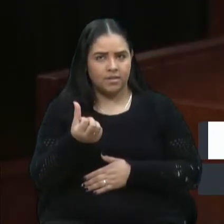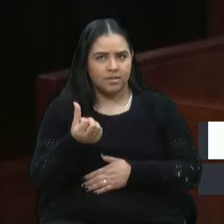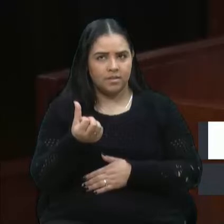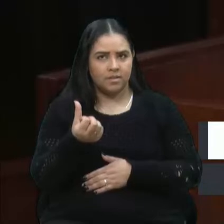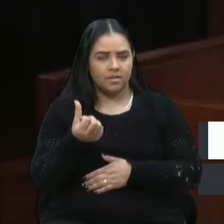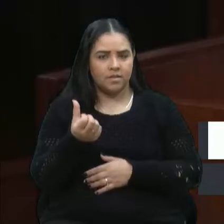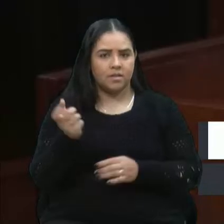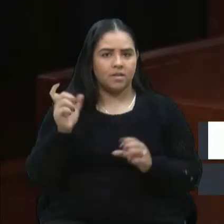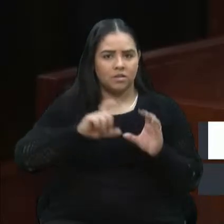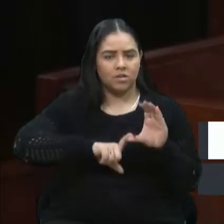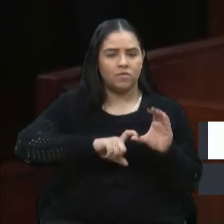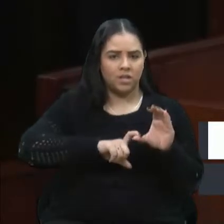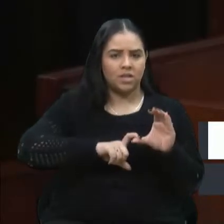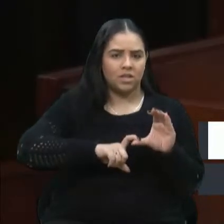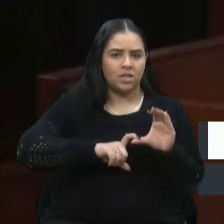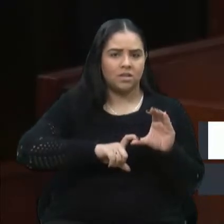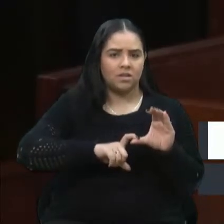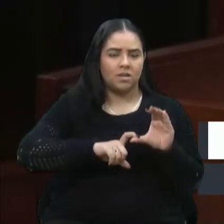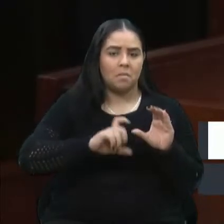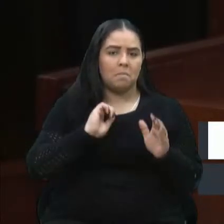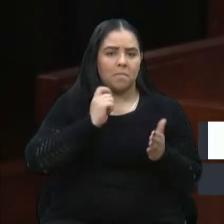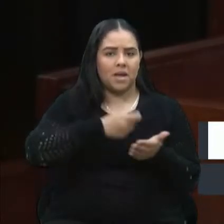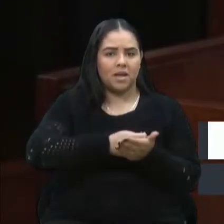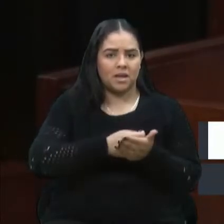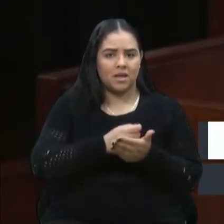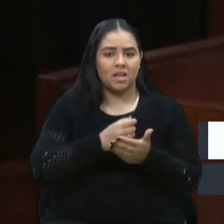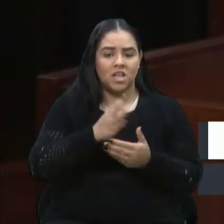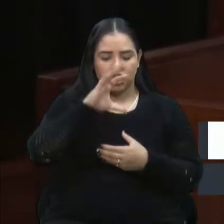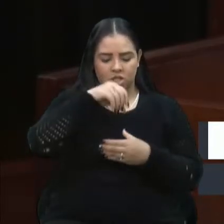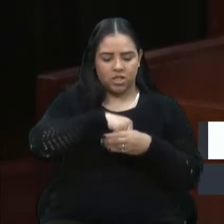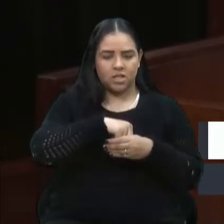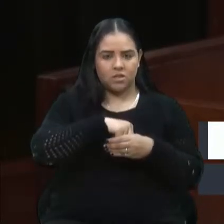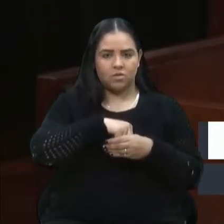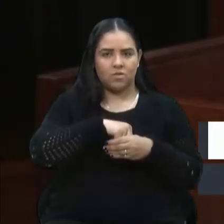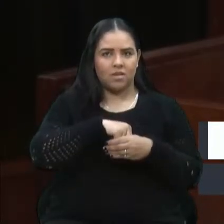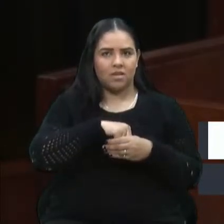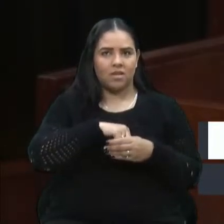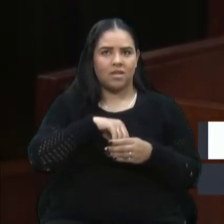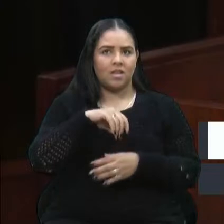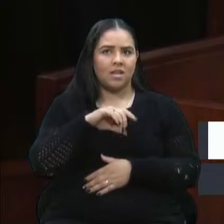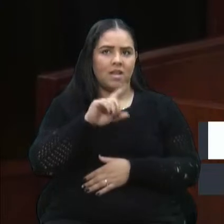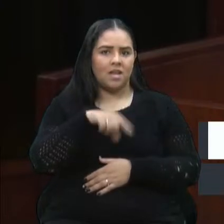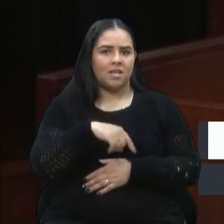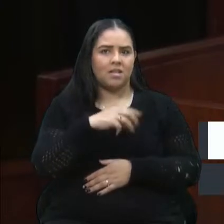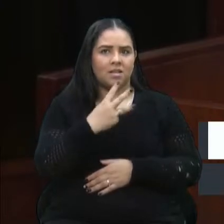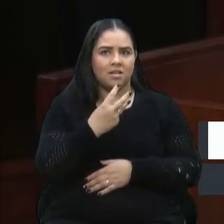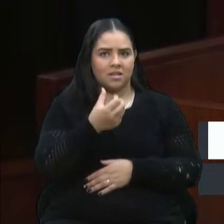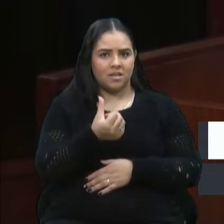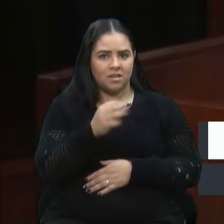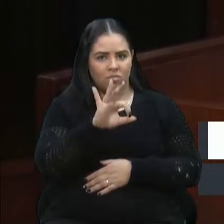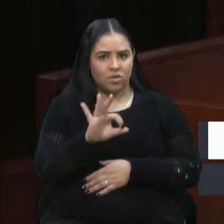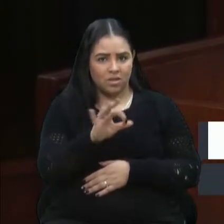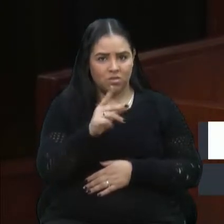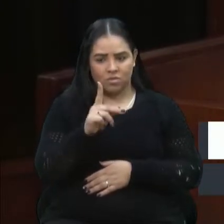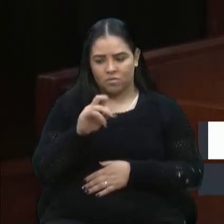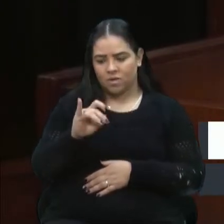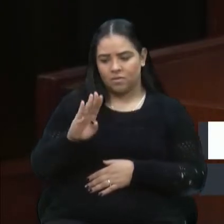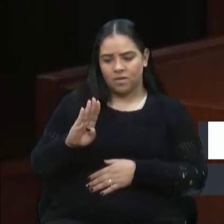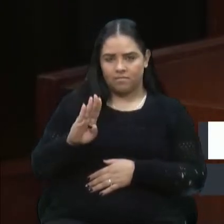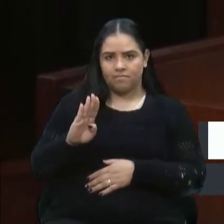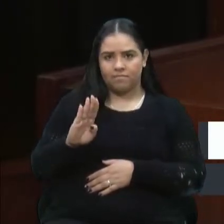A dívida externa estava paga e a dívida interna líquida, ela estava em 36% do PIB.